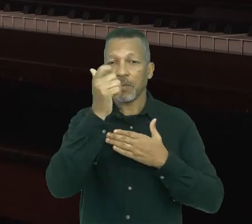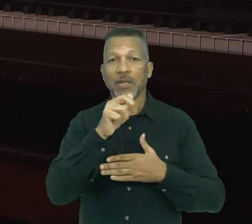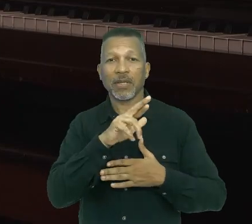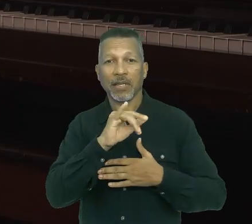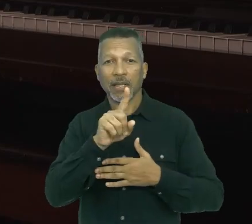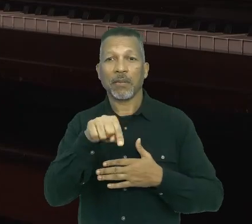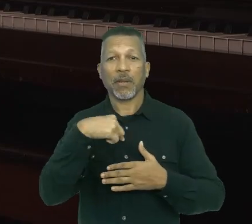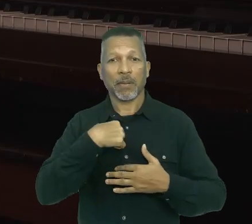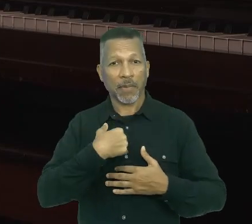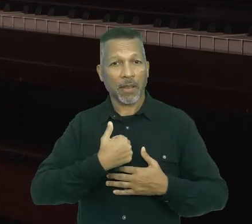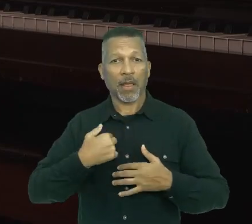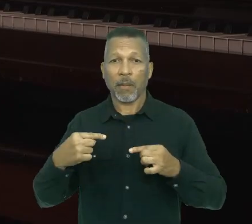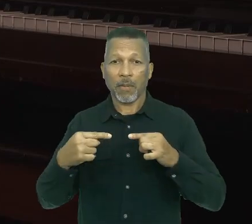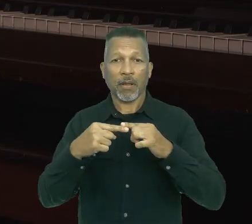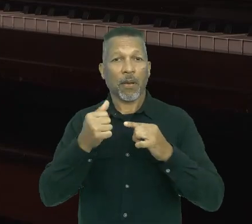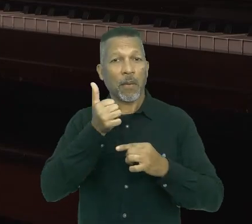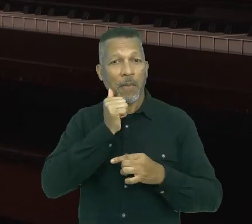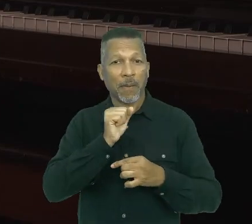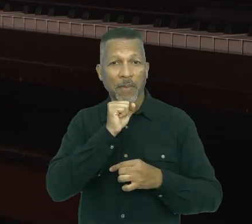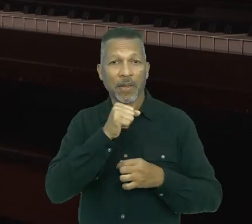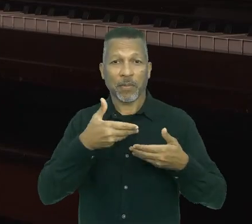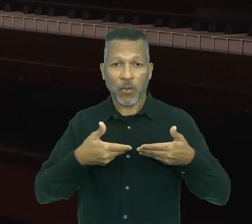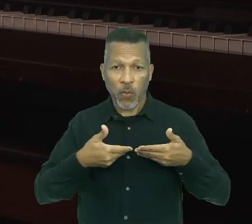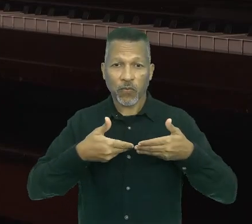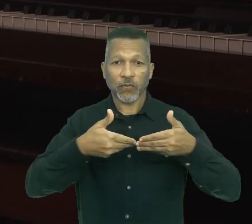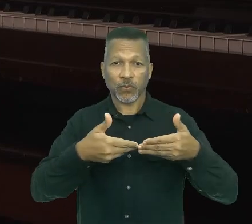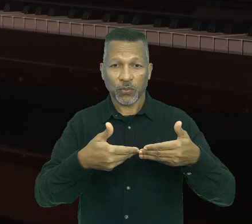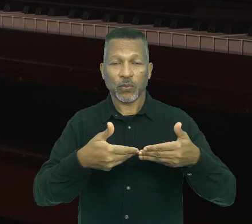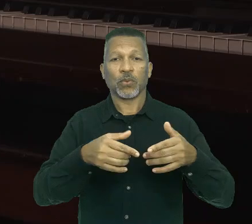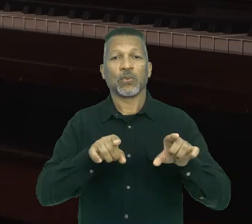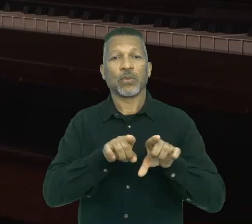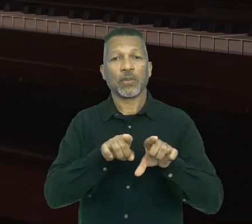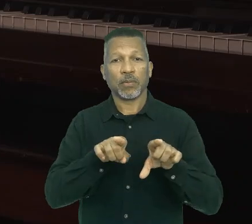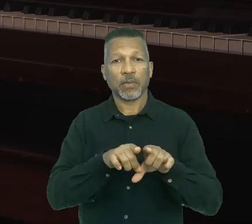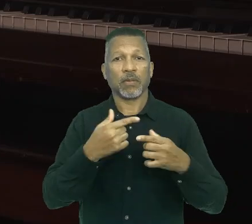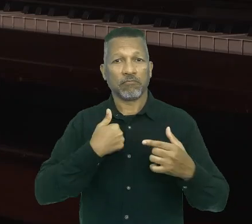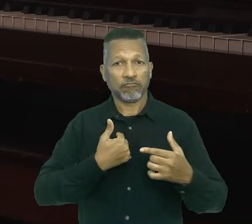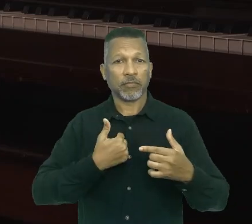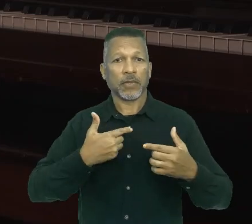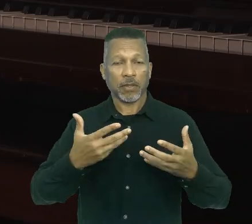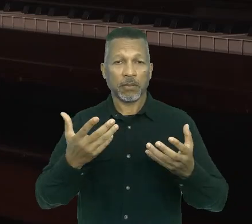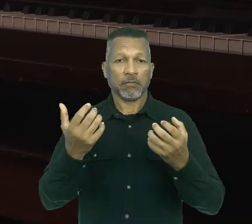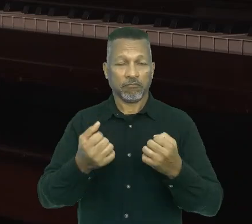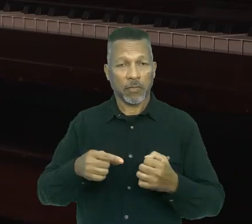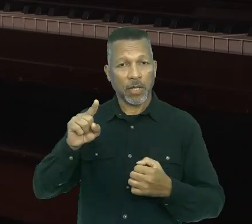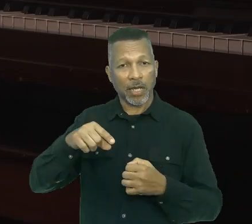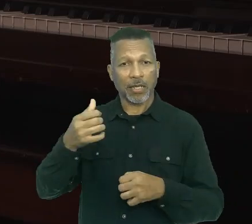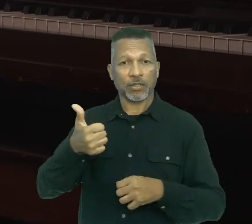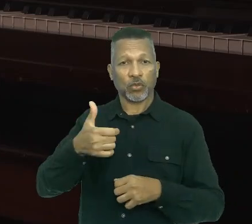mãe, sabe? E que me fez esse convite na época, a Alda também, e todos que me receberam há 18 anos